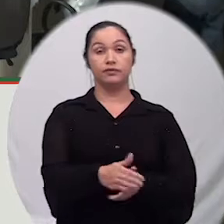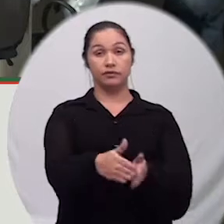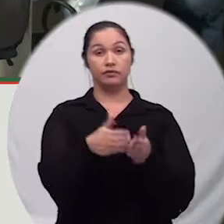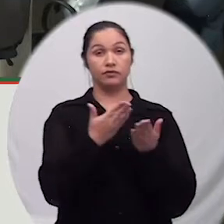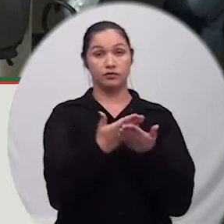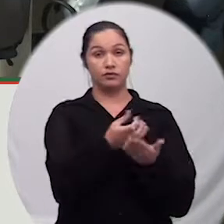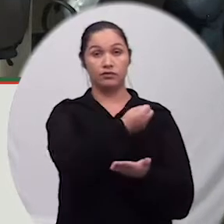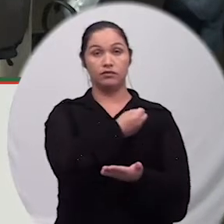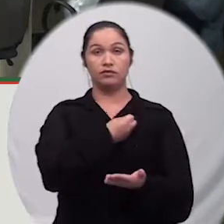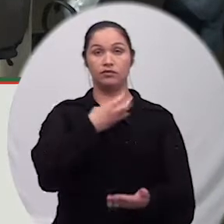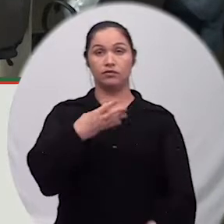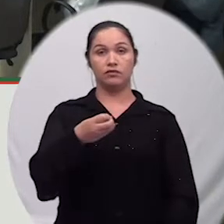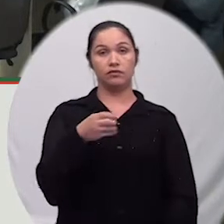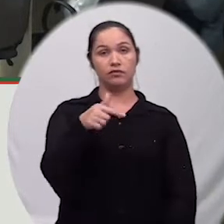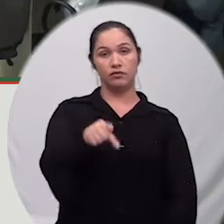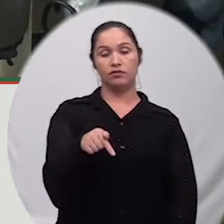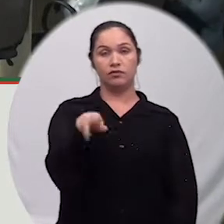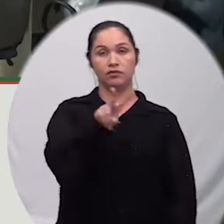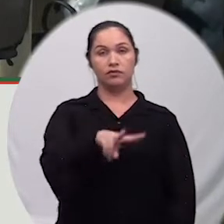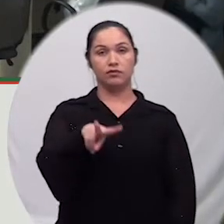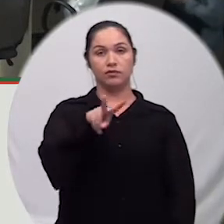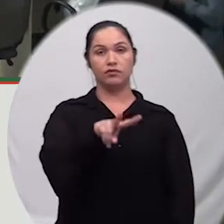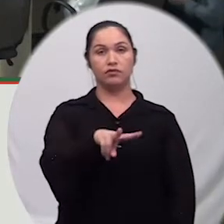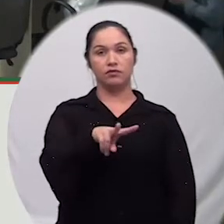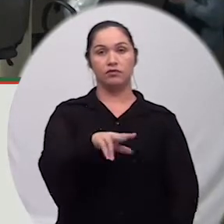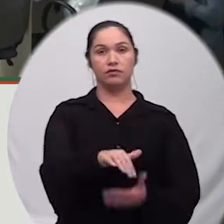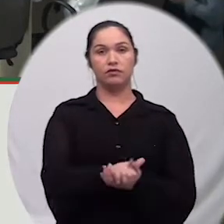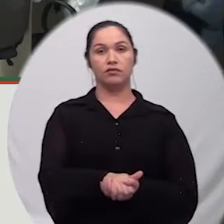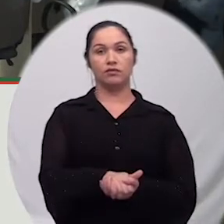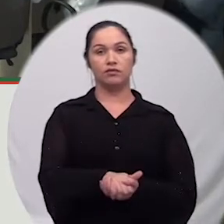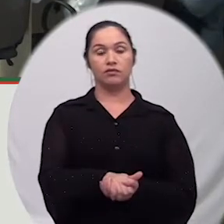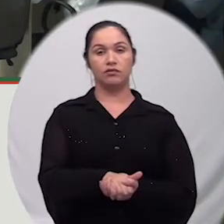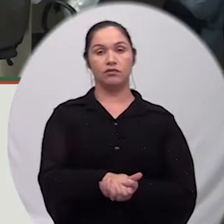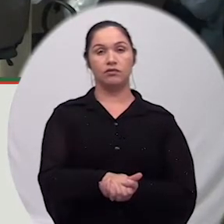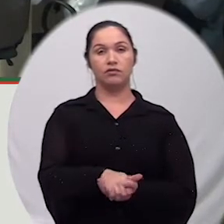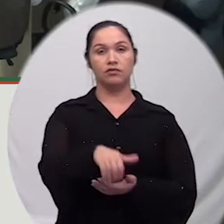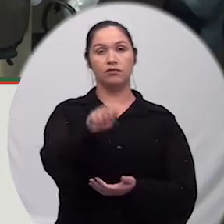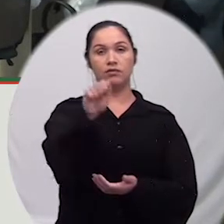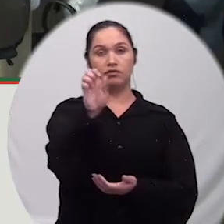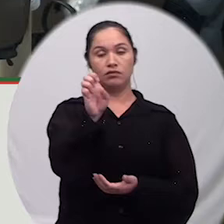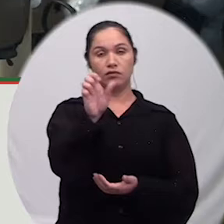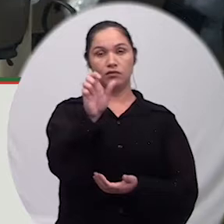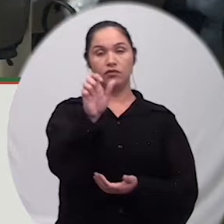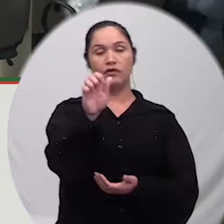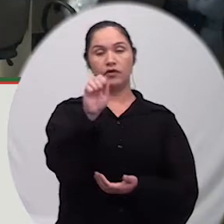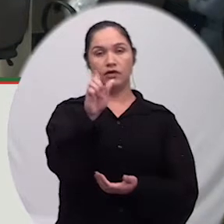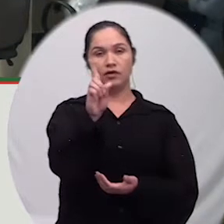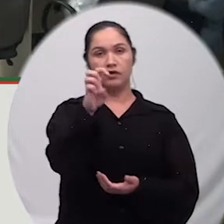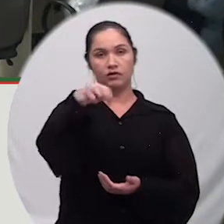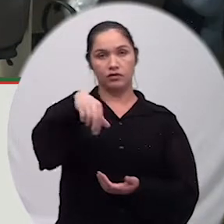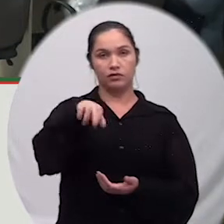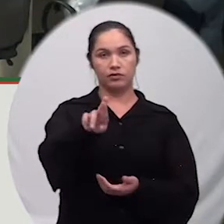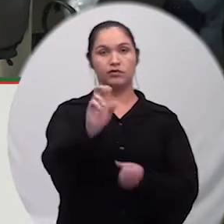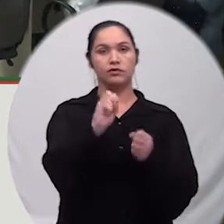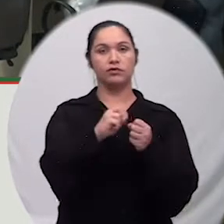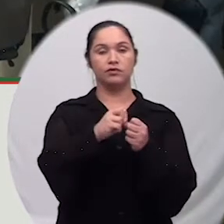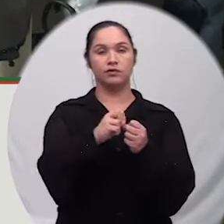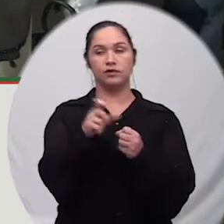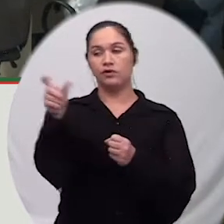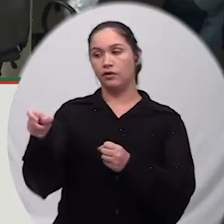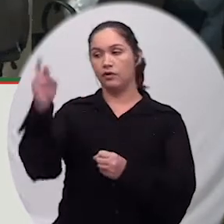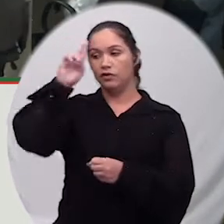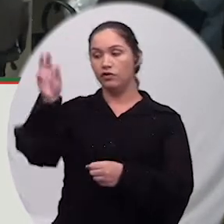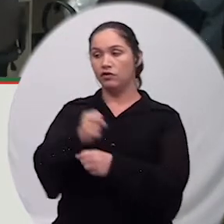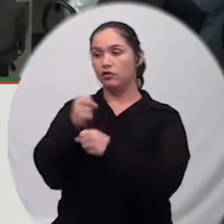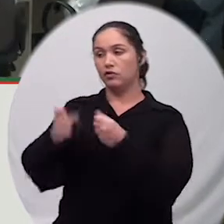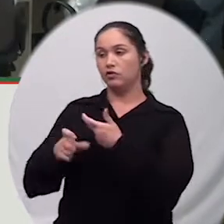Requerimento número 407/18. Autoria, vereador Ademir Honorato. Assunto, envio de expediente ao chefe do Poder